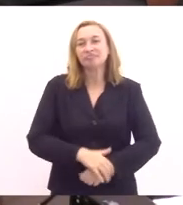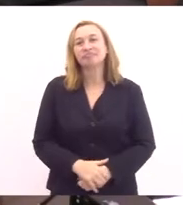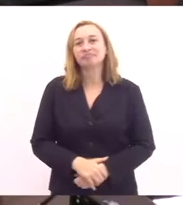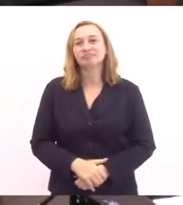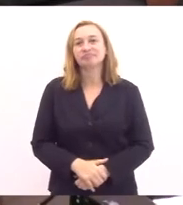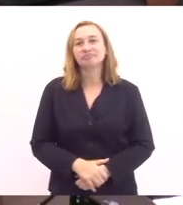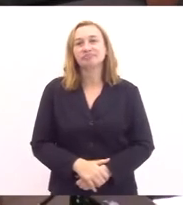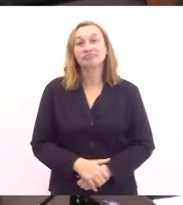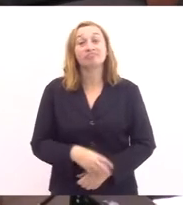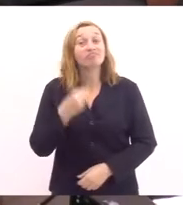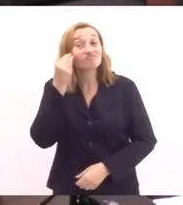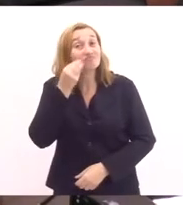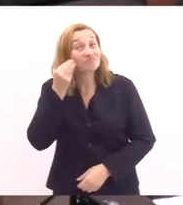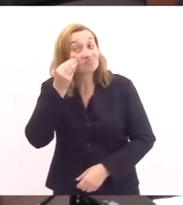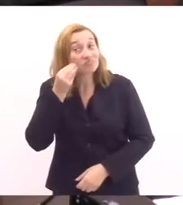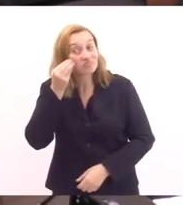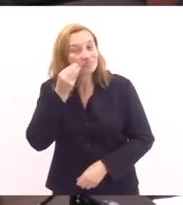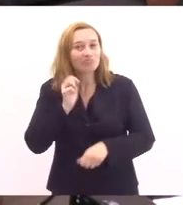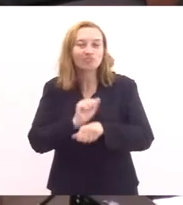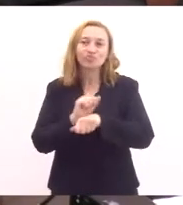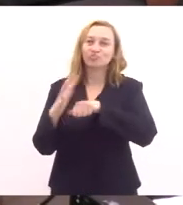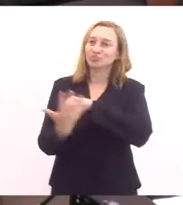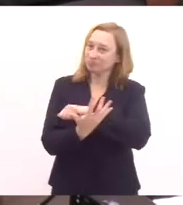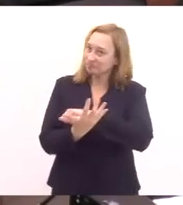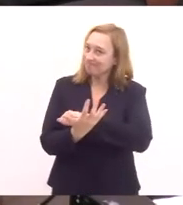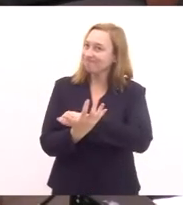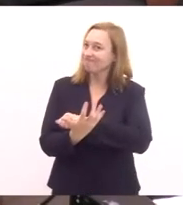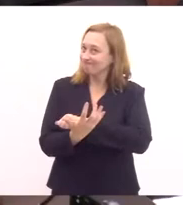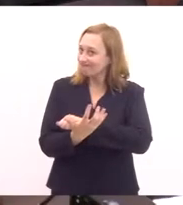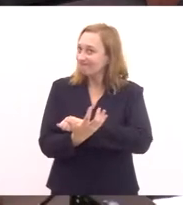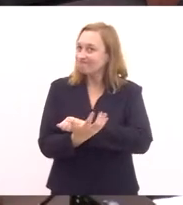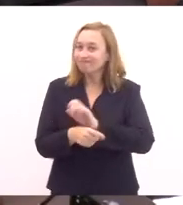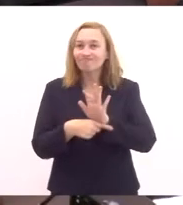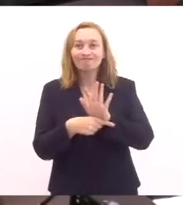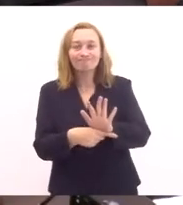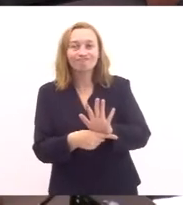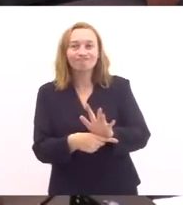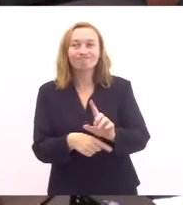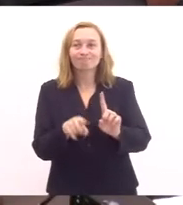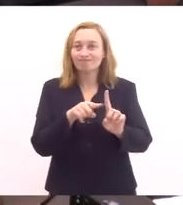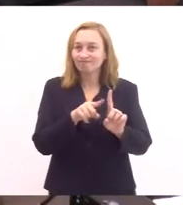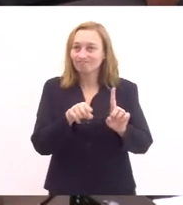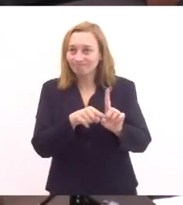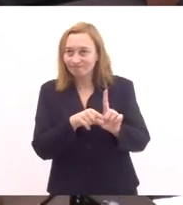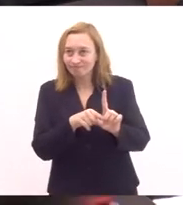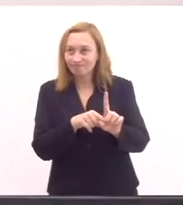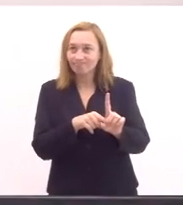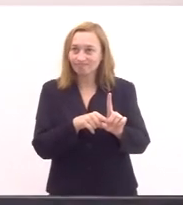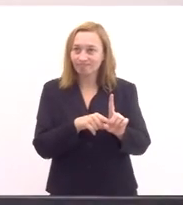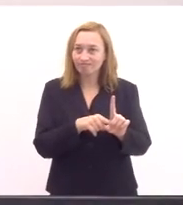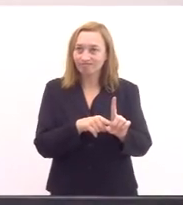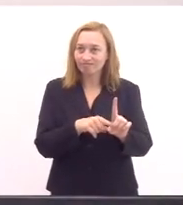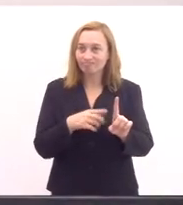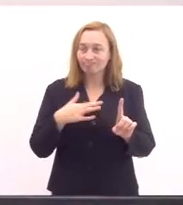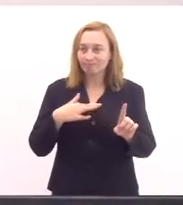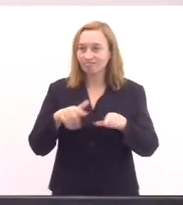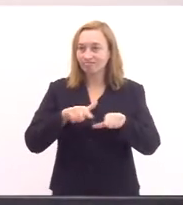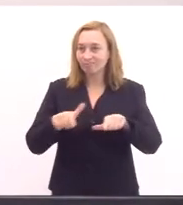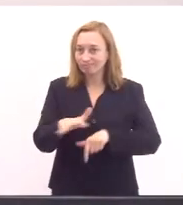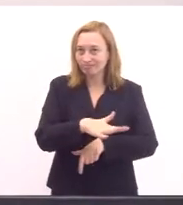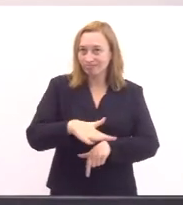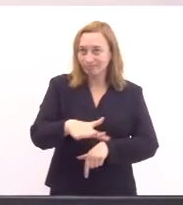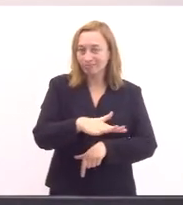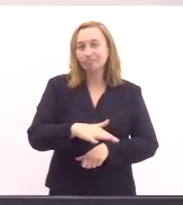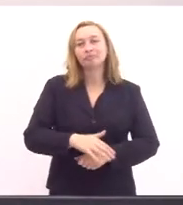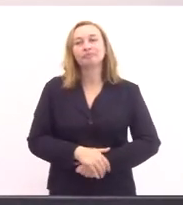eu me viciei o convite de perto fiz o atendimento às mulheres que eu trabalho na linha Materno Infantil